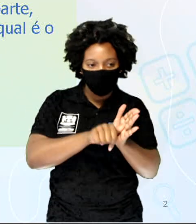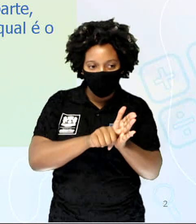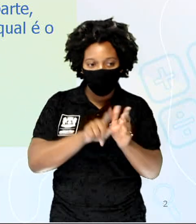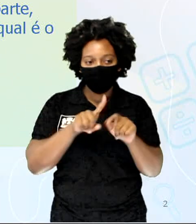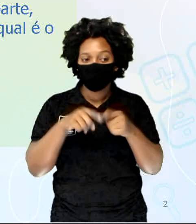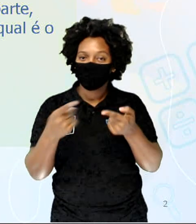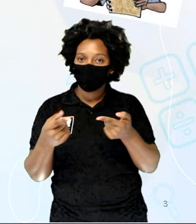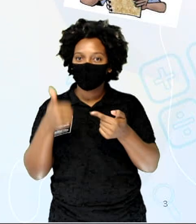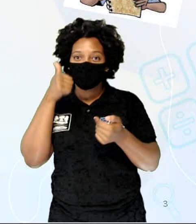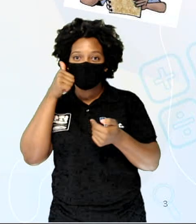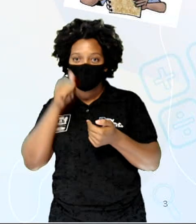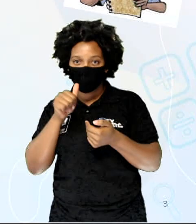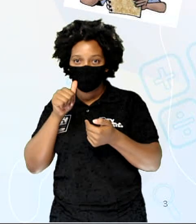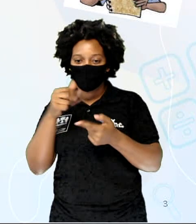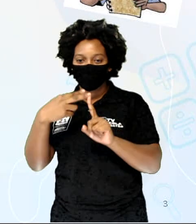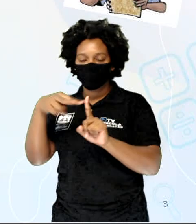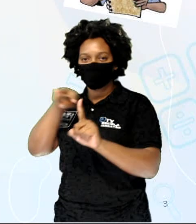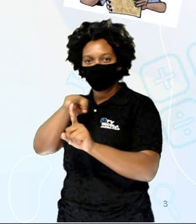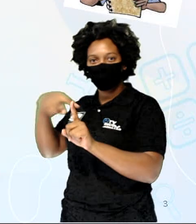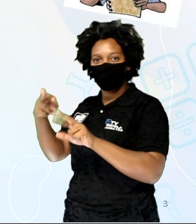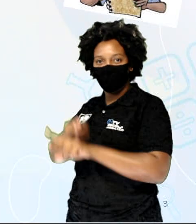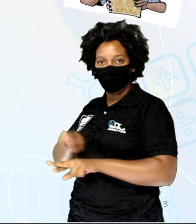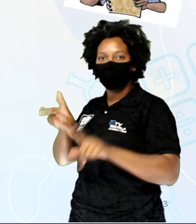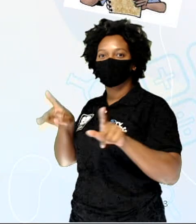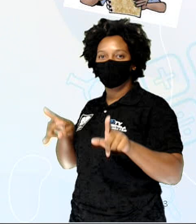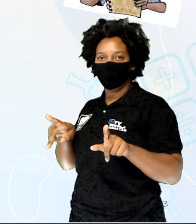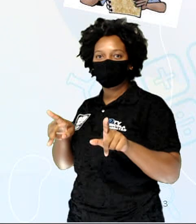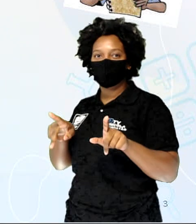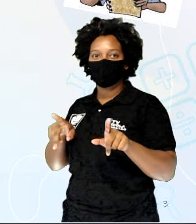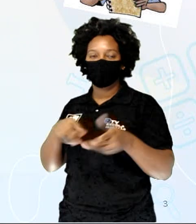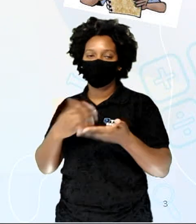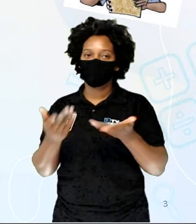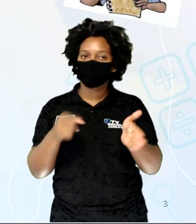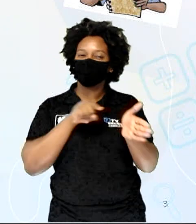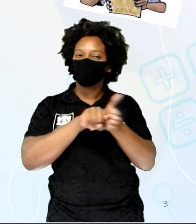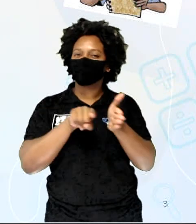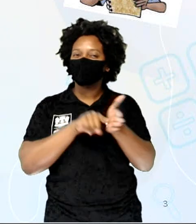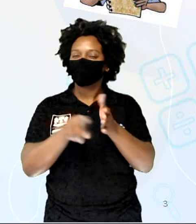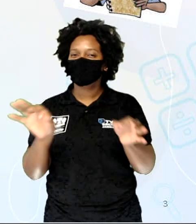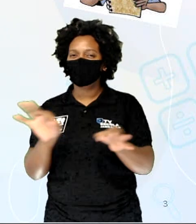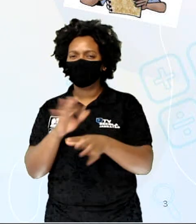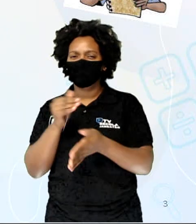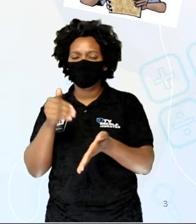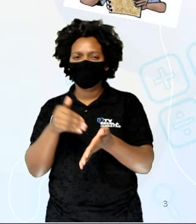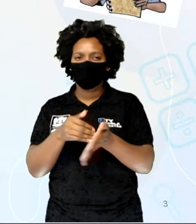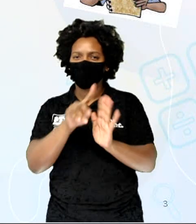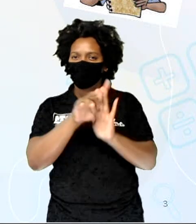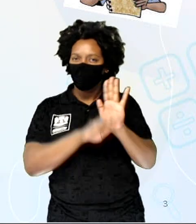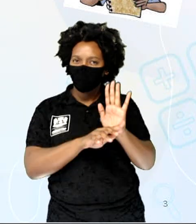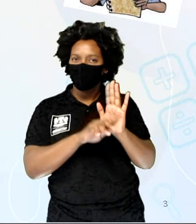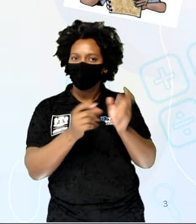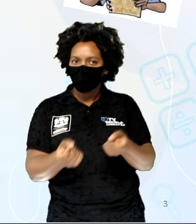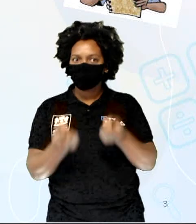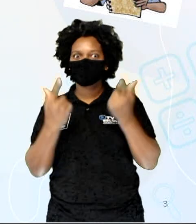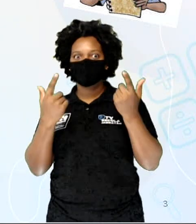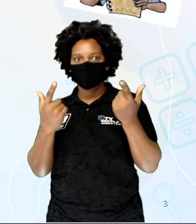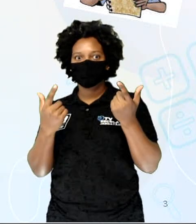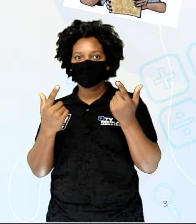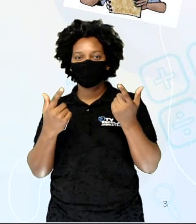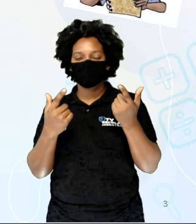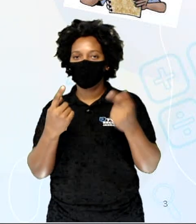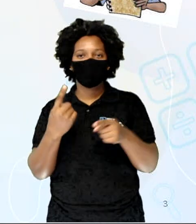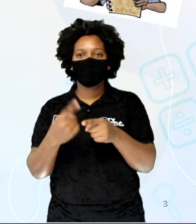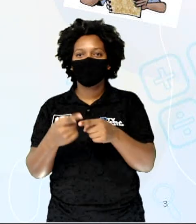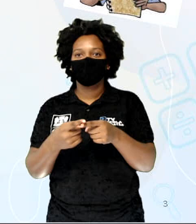visão. E vamos às perguntas. O final do texto é surpreendente. Por quê? Ou